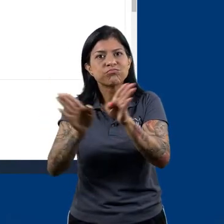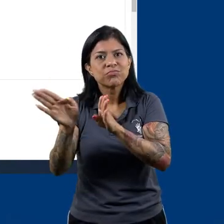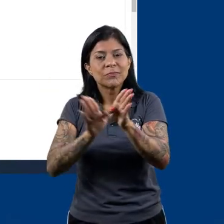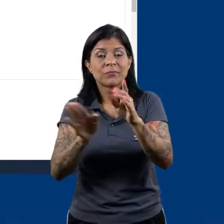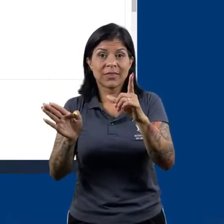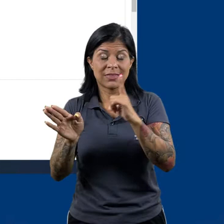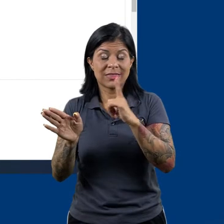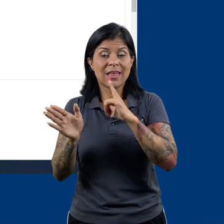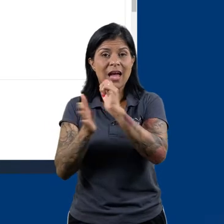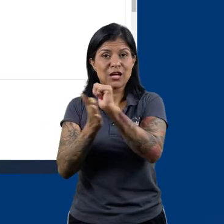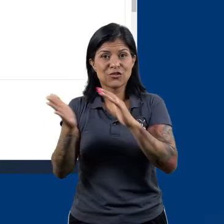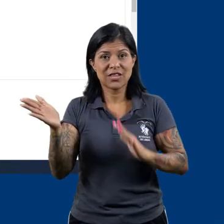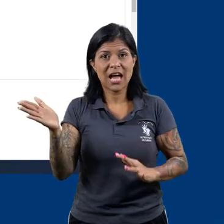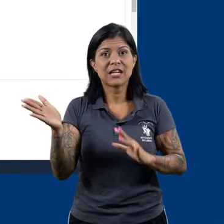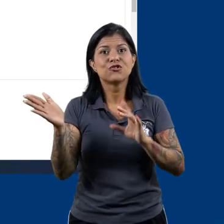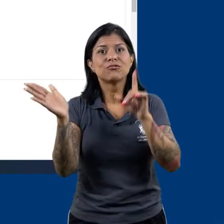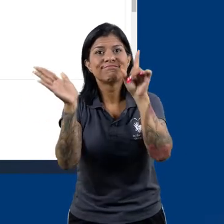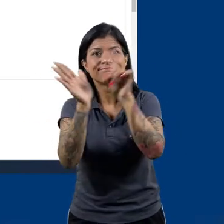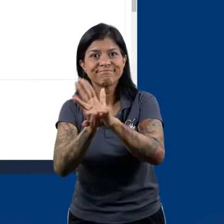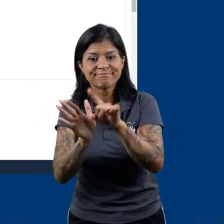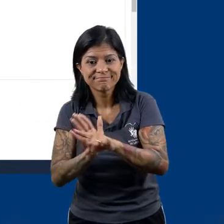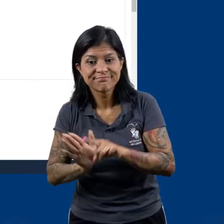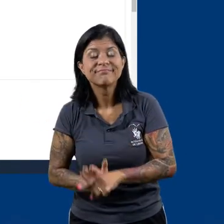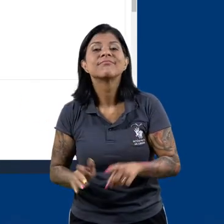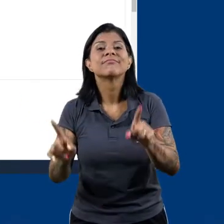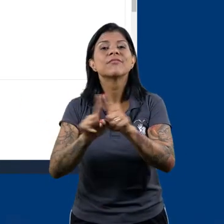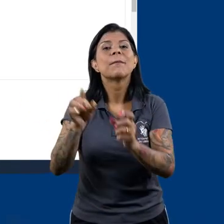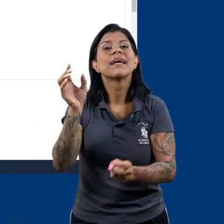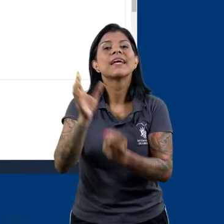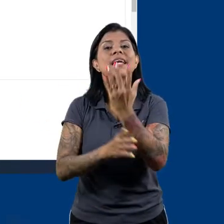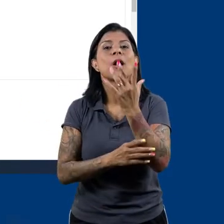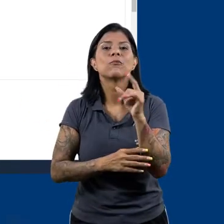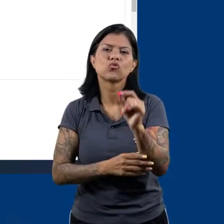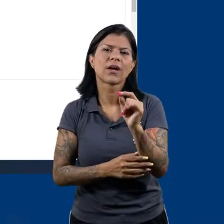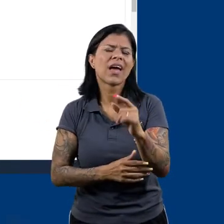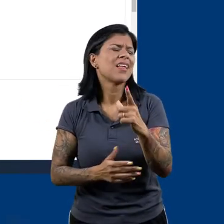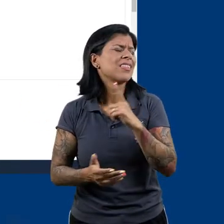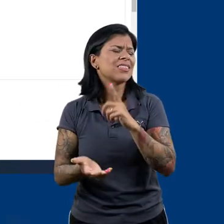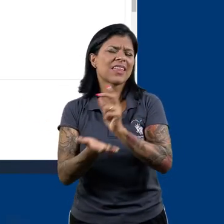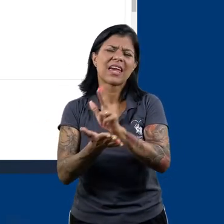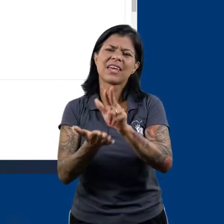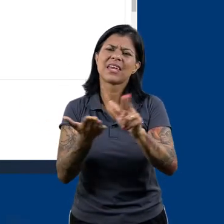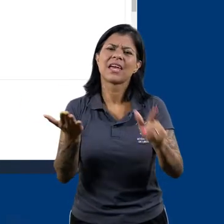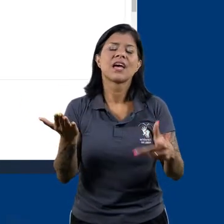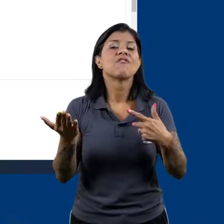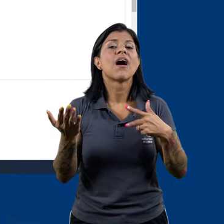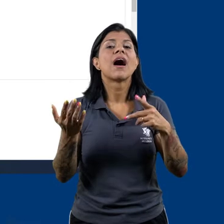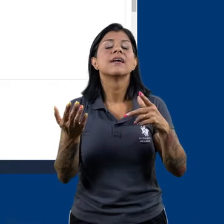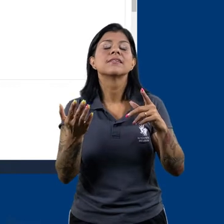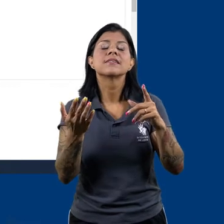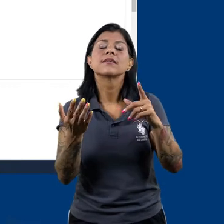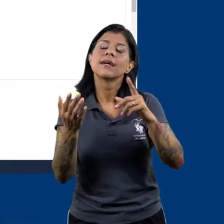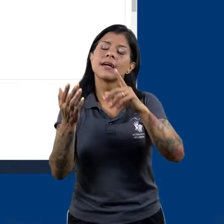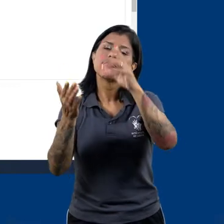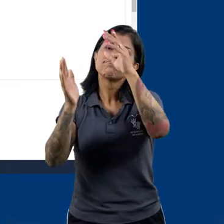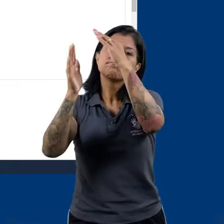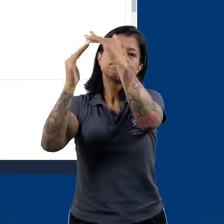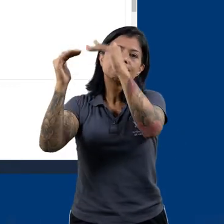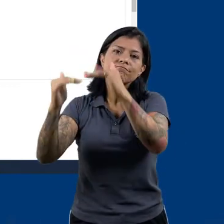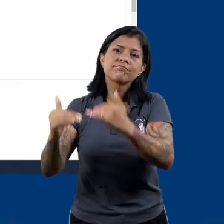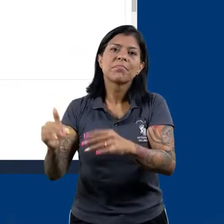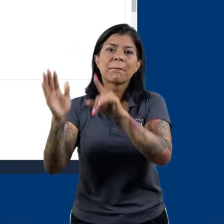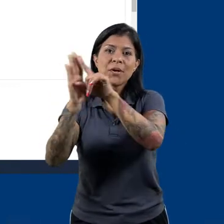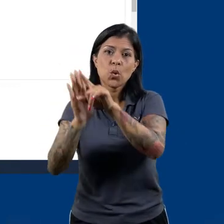questões pela atividade questionário e criamos aqui temos disponíveis o banco de questões